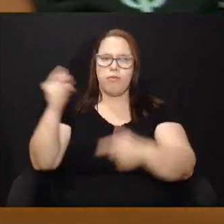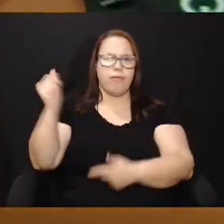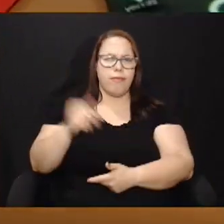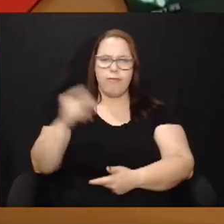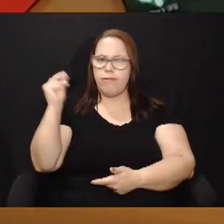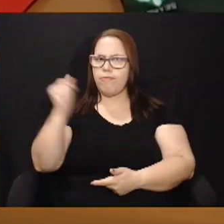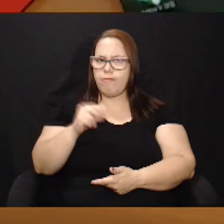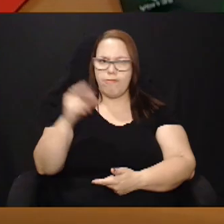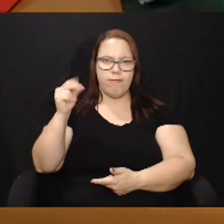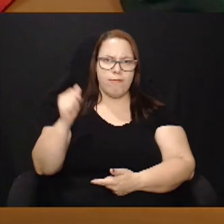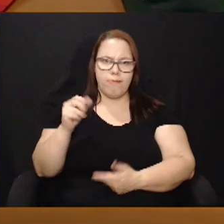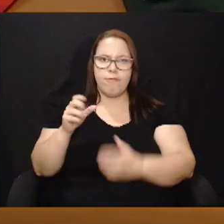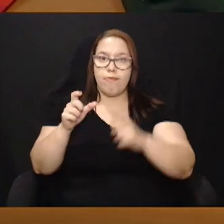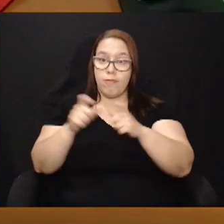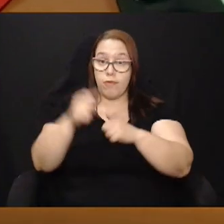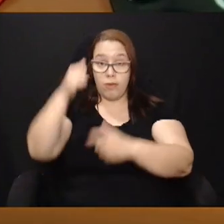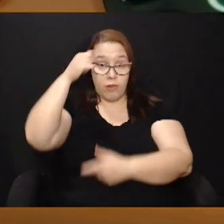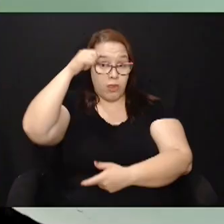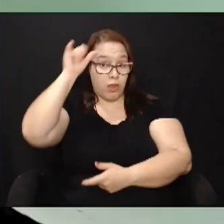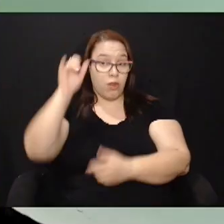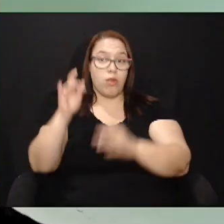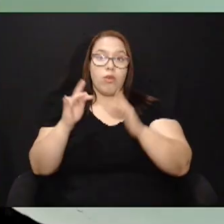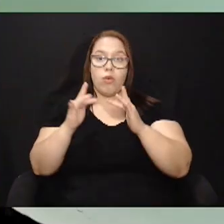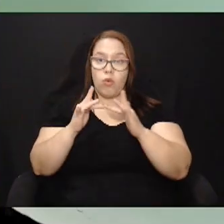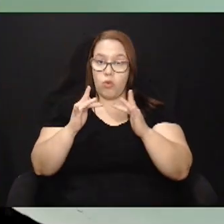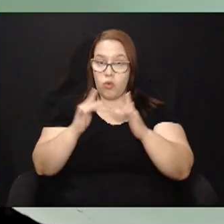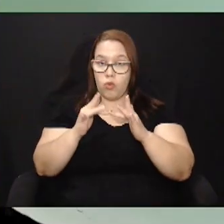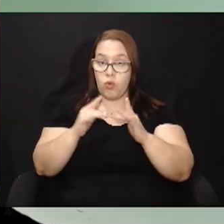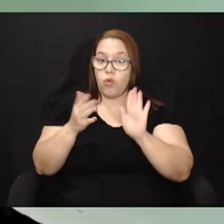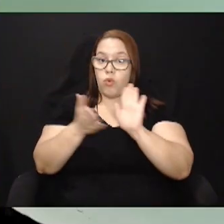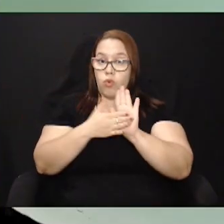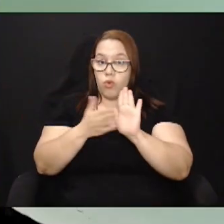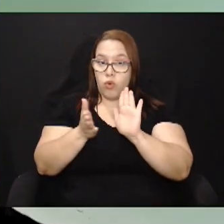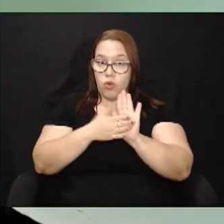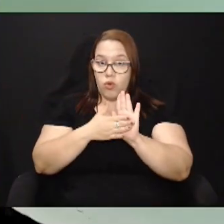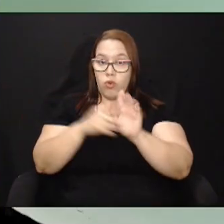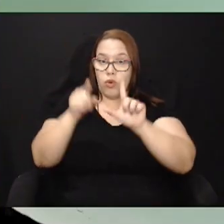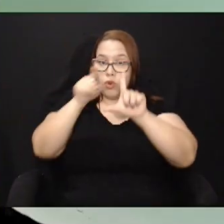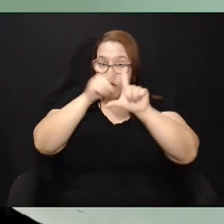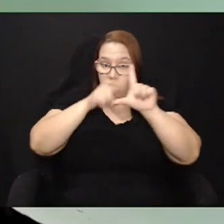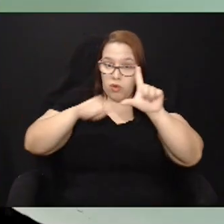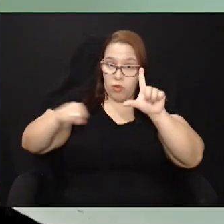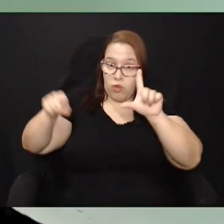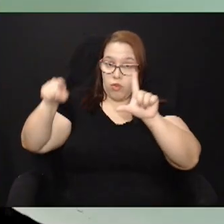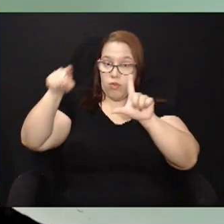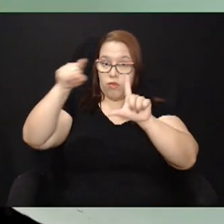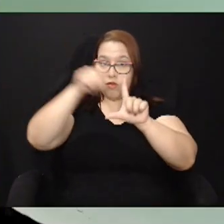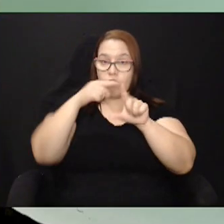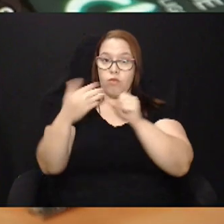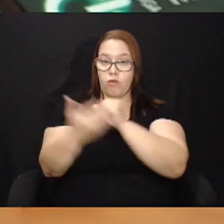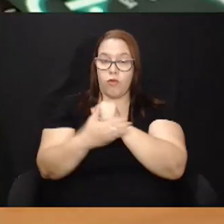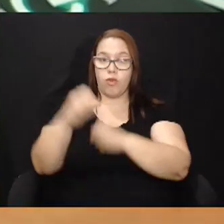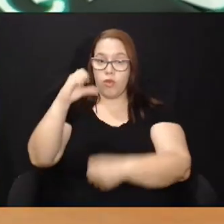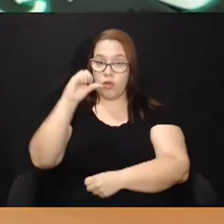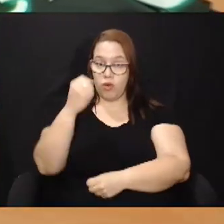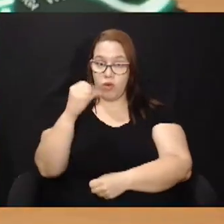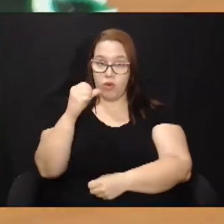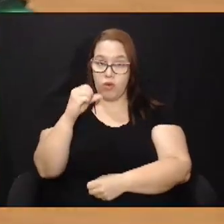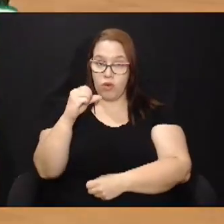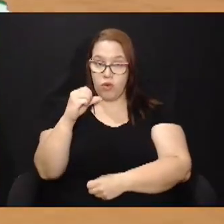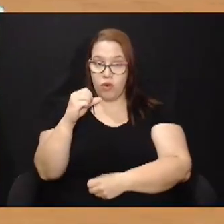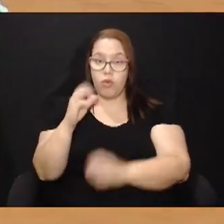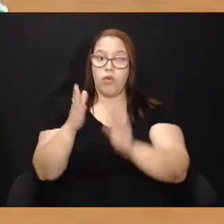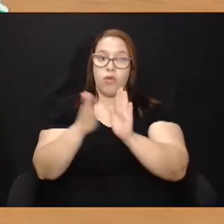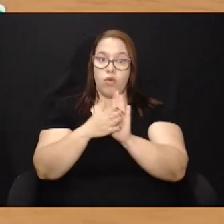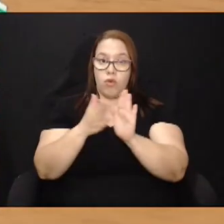o conceito de prevenção combinada, né? Que é essa mandala que a gente usa. São basicamente 9 segmentos que compõem